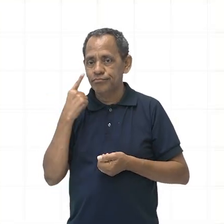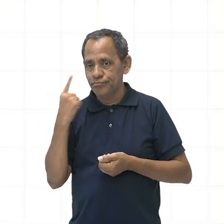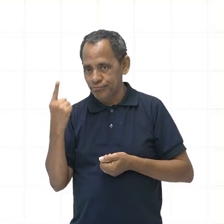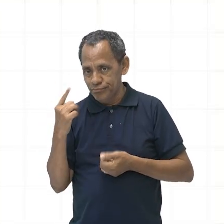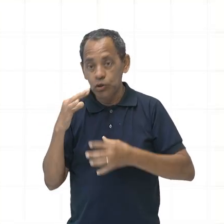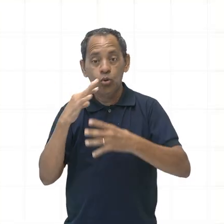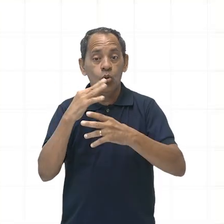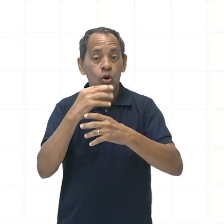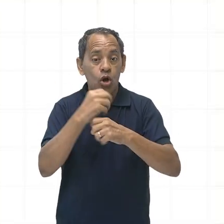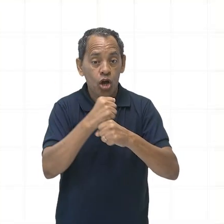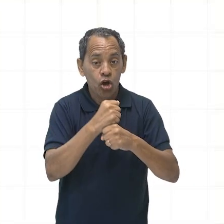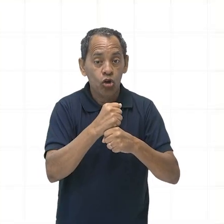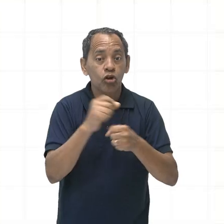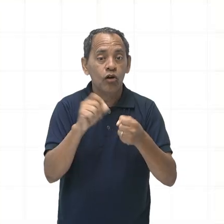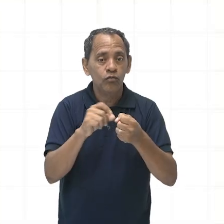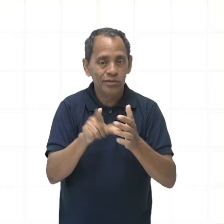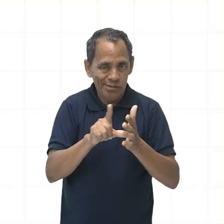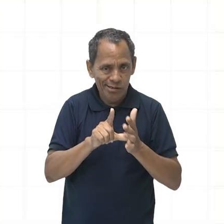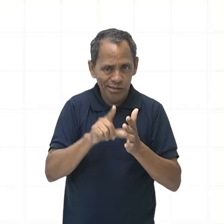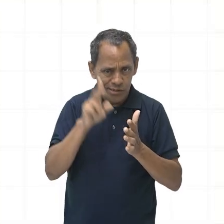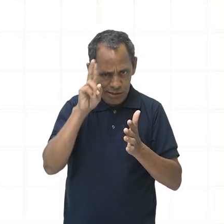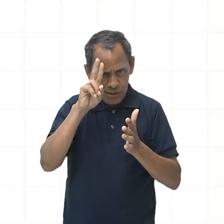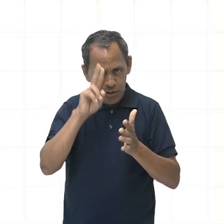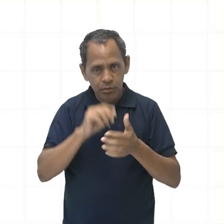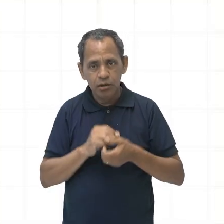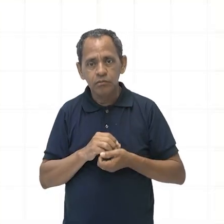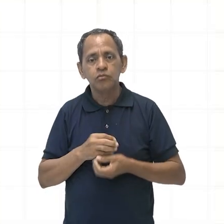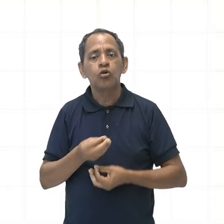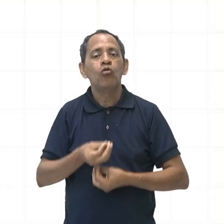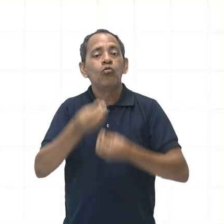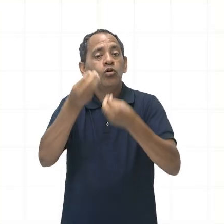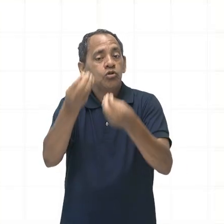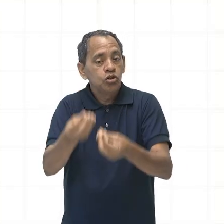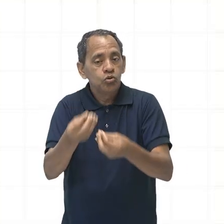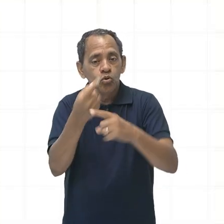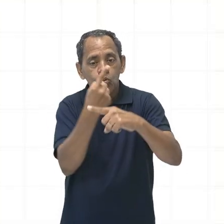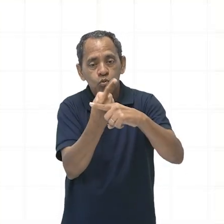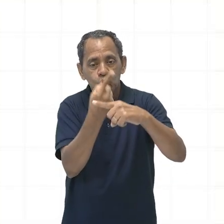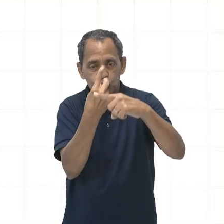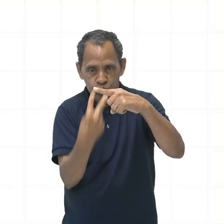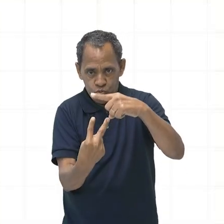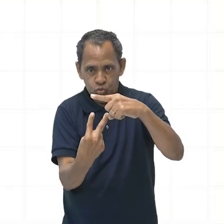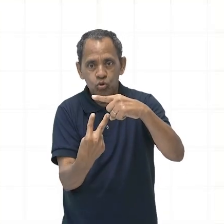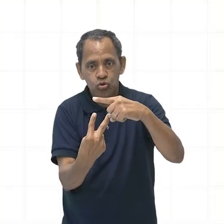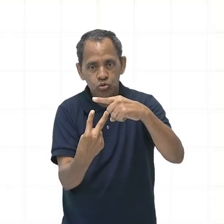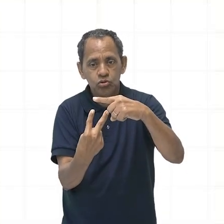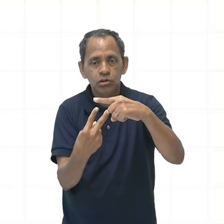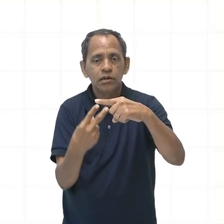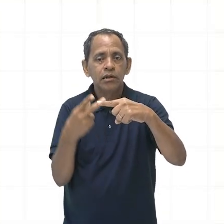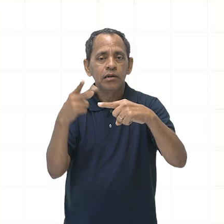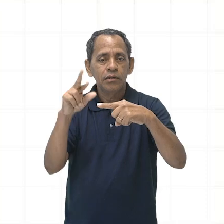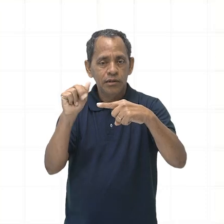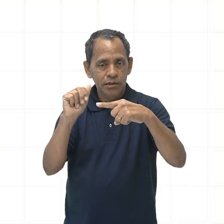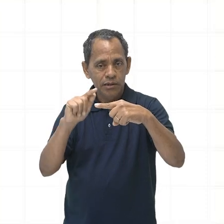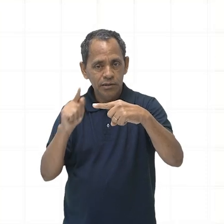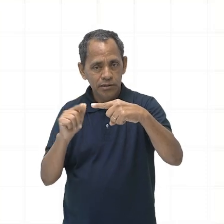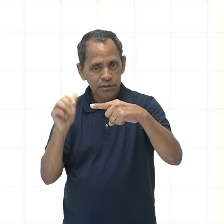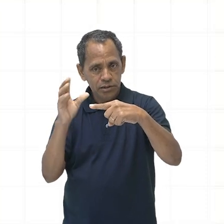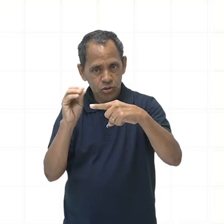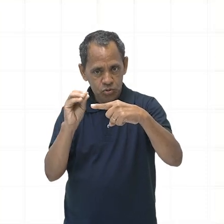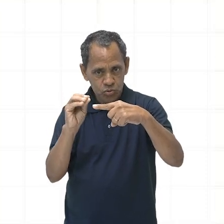ali agora há pouco, né? Fornecendo aí 1 sobre 2, que é a razão de semelhança